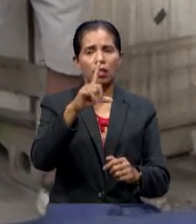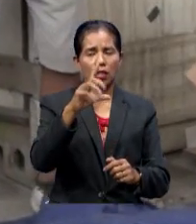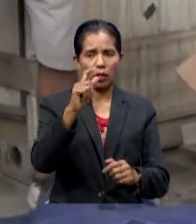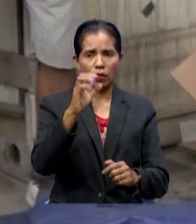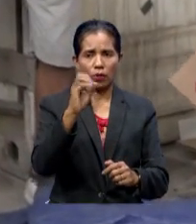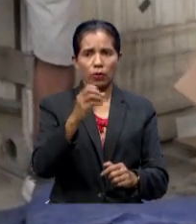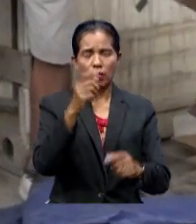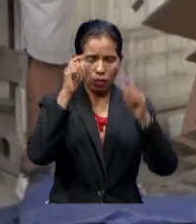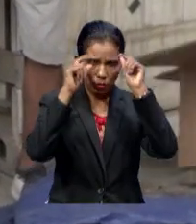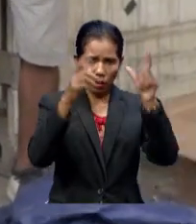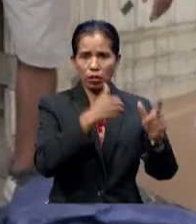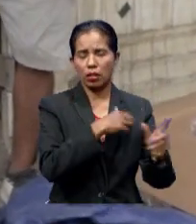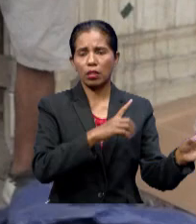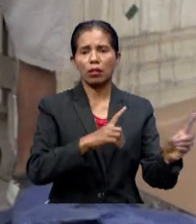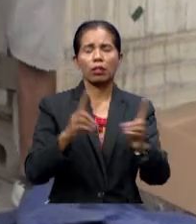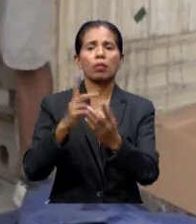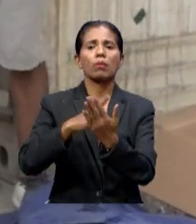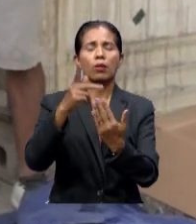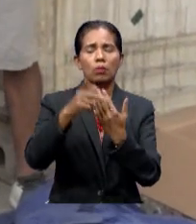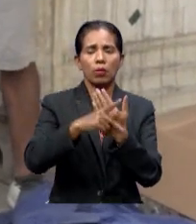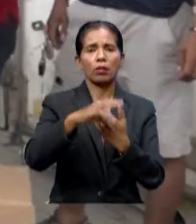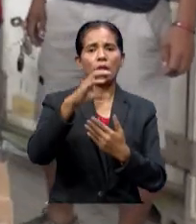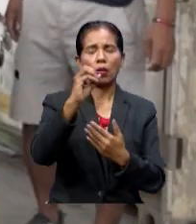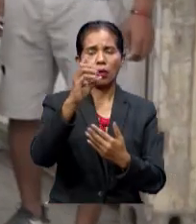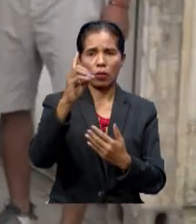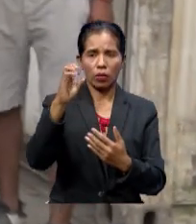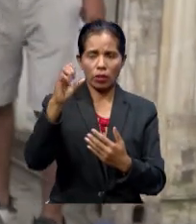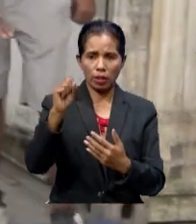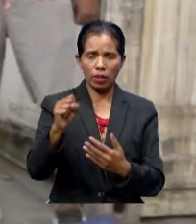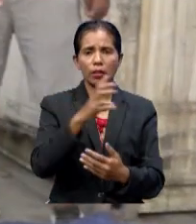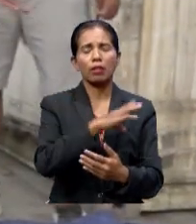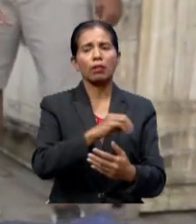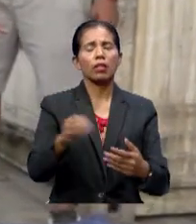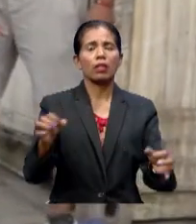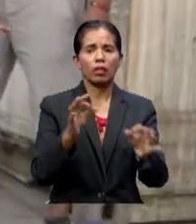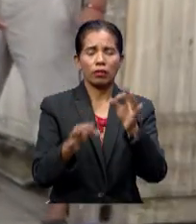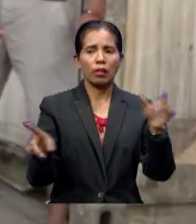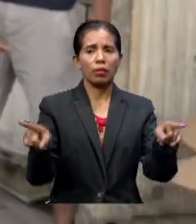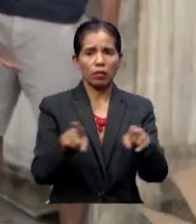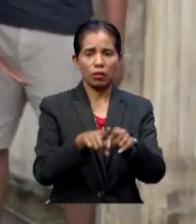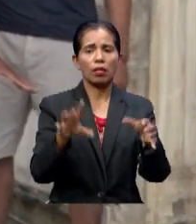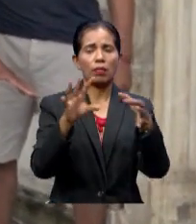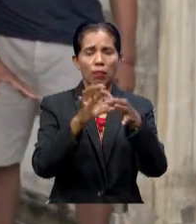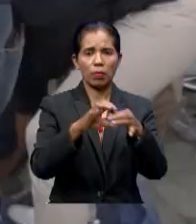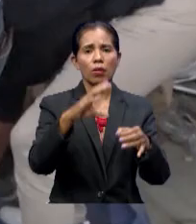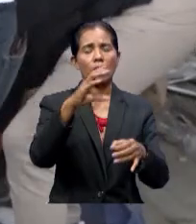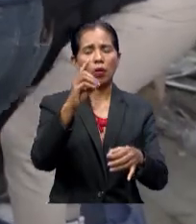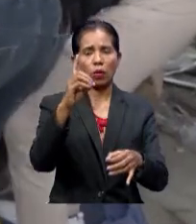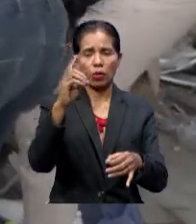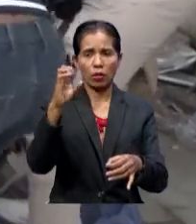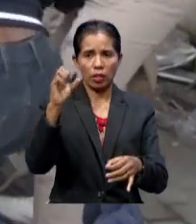Leste sedau ki implementa programa Codex by Han Seguro, mas ke sai ona membro Codex. Nepe matama mos ya